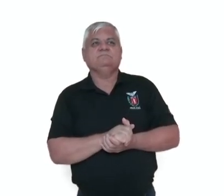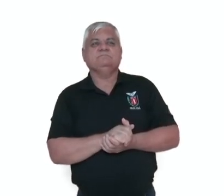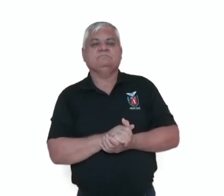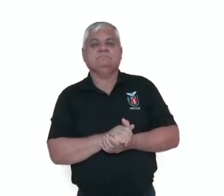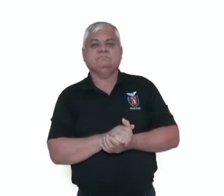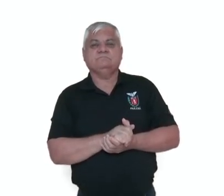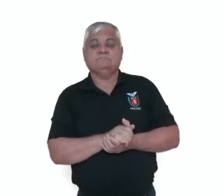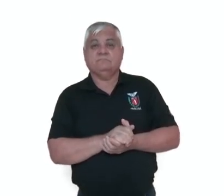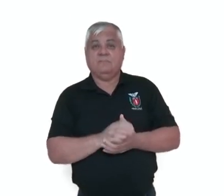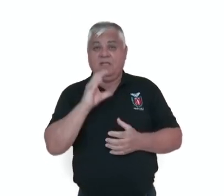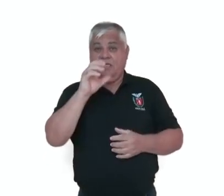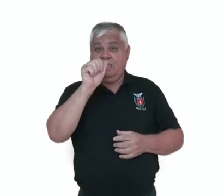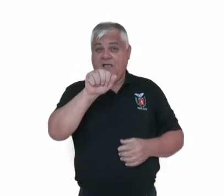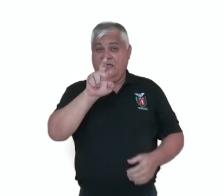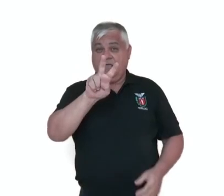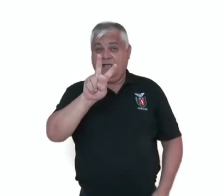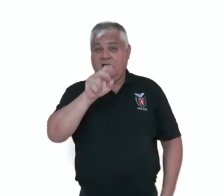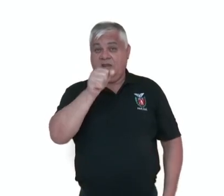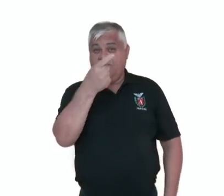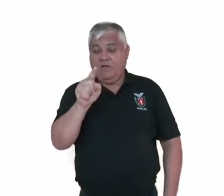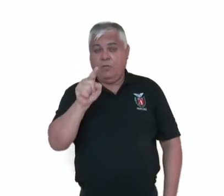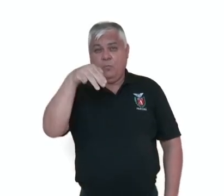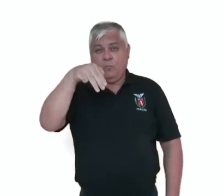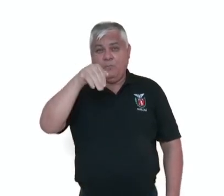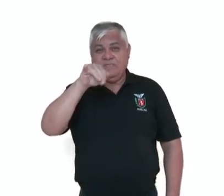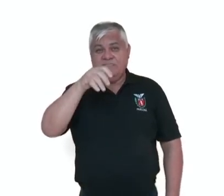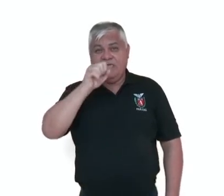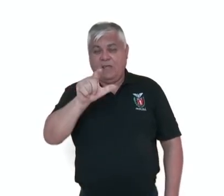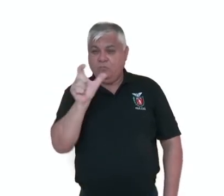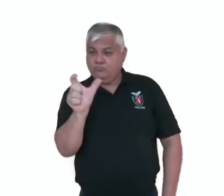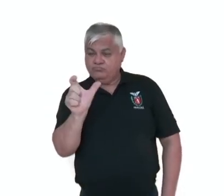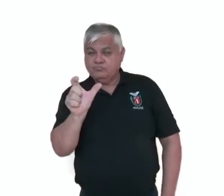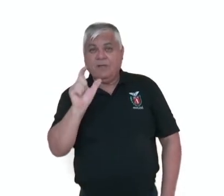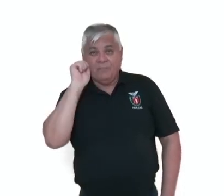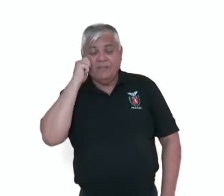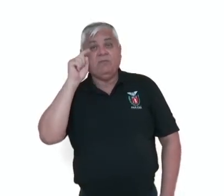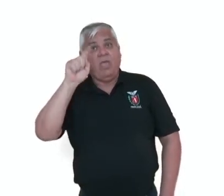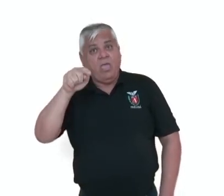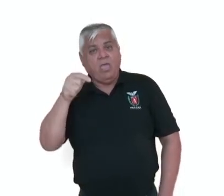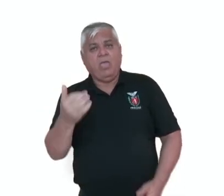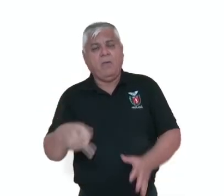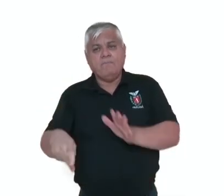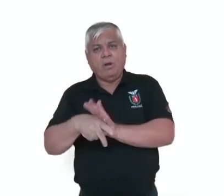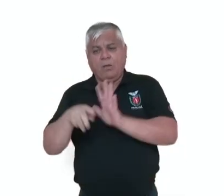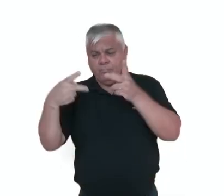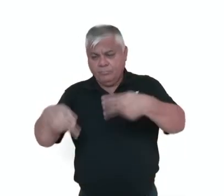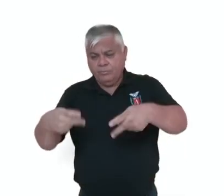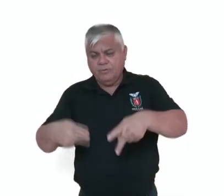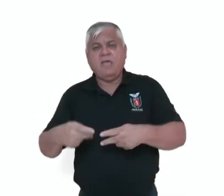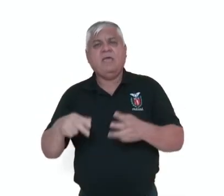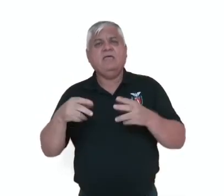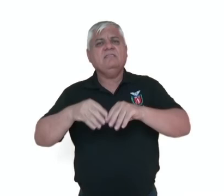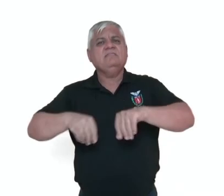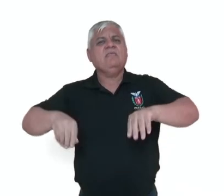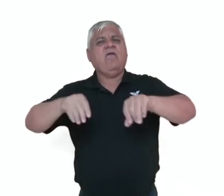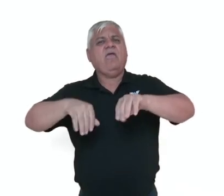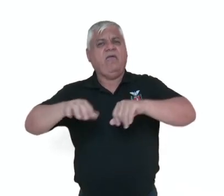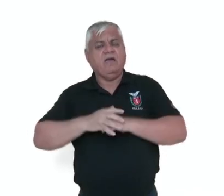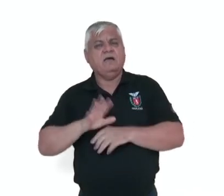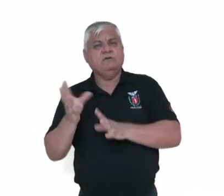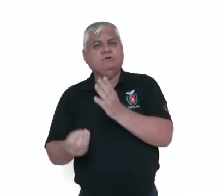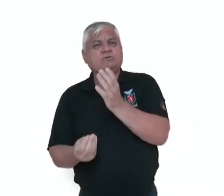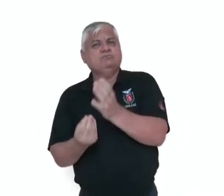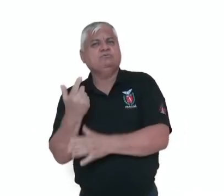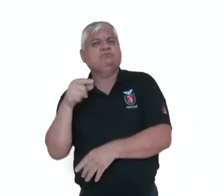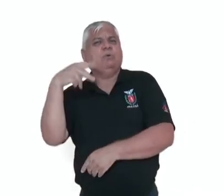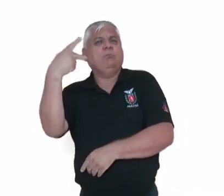E fala o seguinte, essa reportagem: o carvão mineral é um combustível fóssil extraído da terra por meio de mineração. Sua origem se